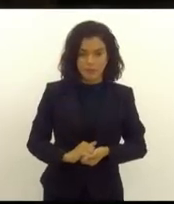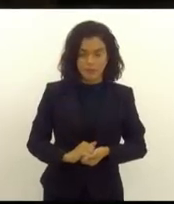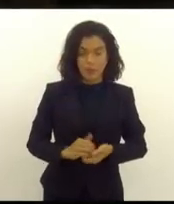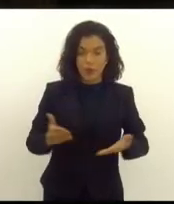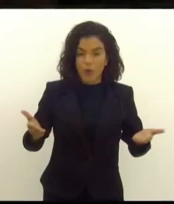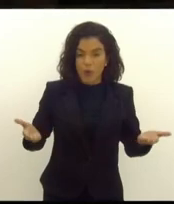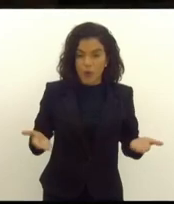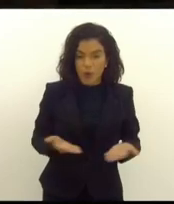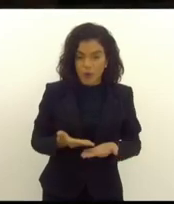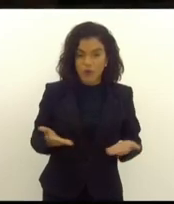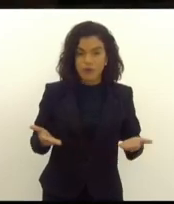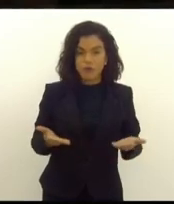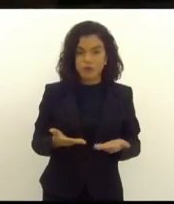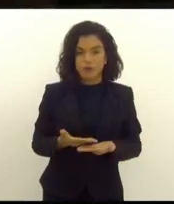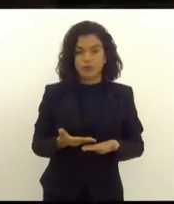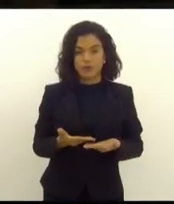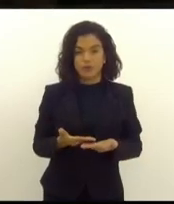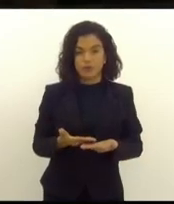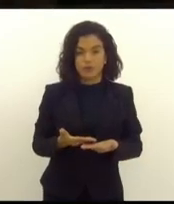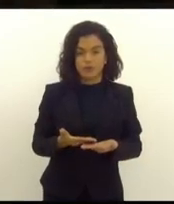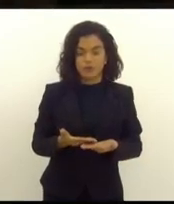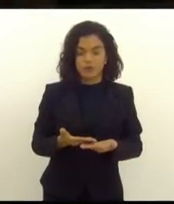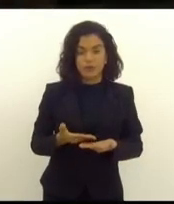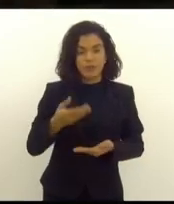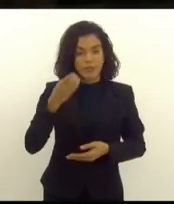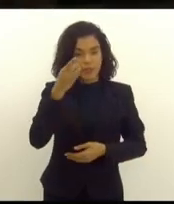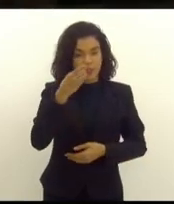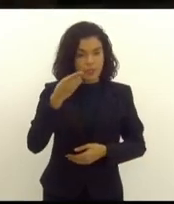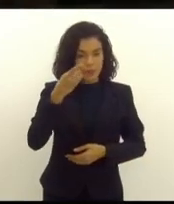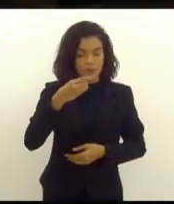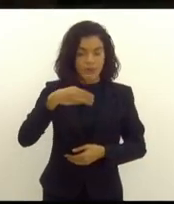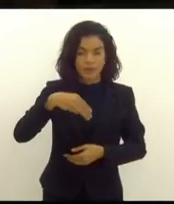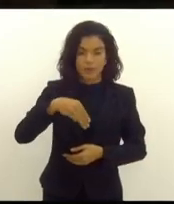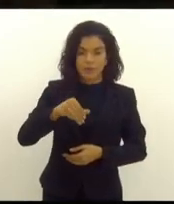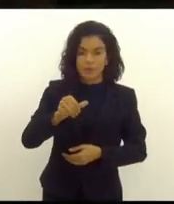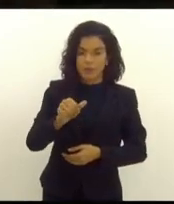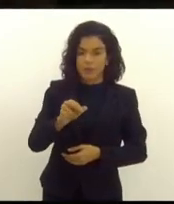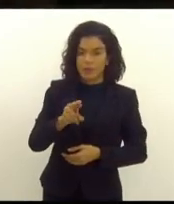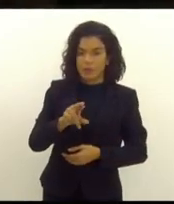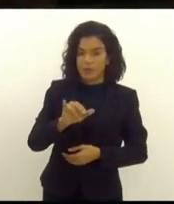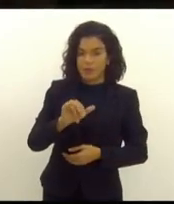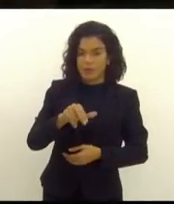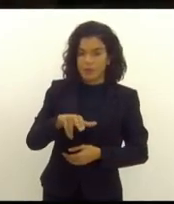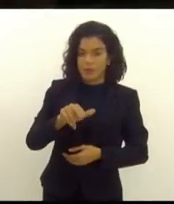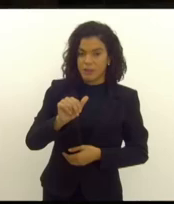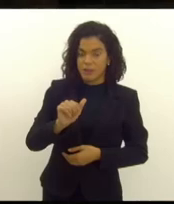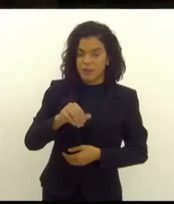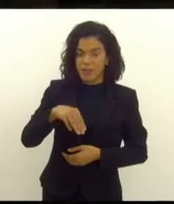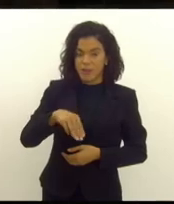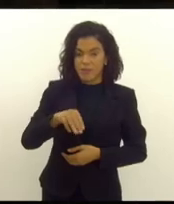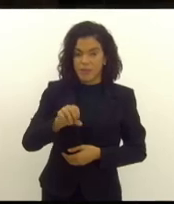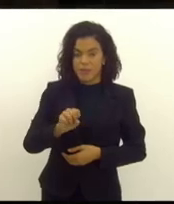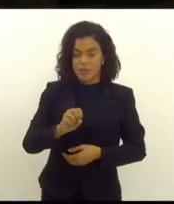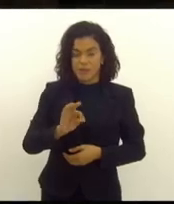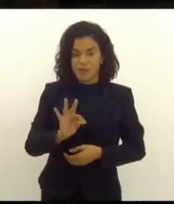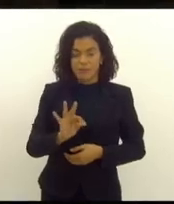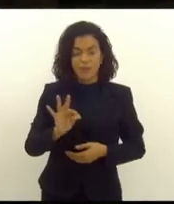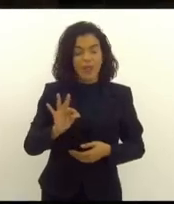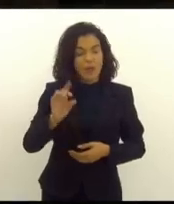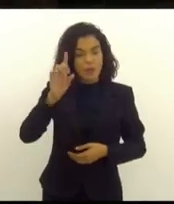hoje deputada Marina do MST é o dia